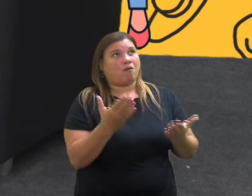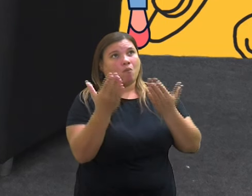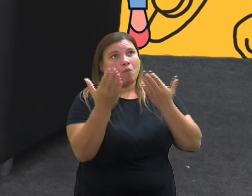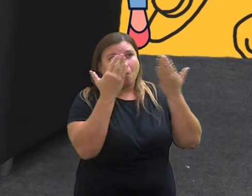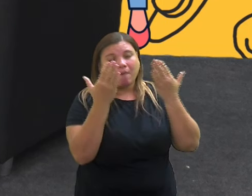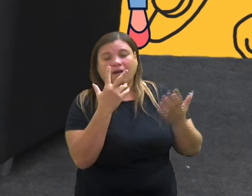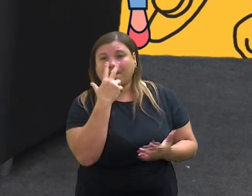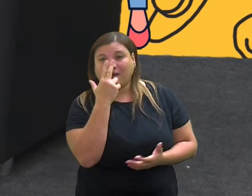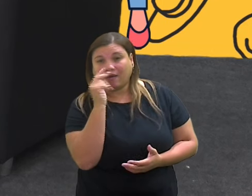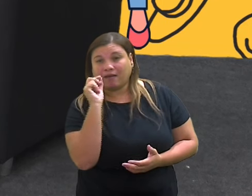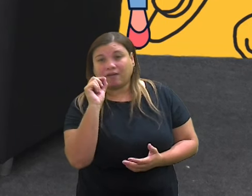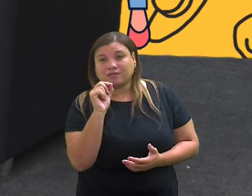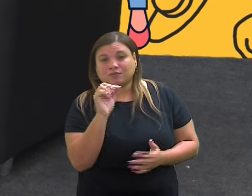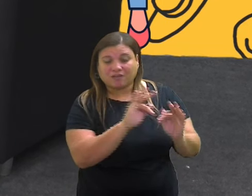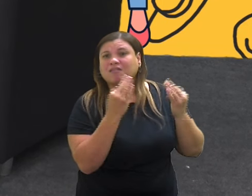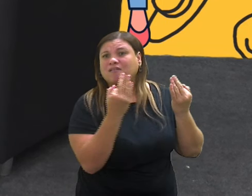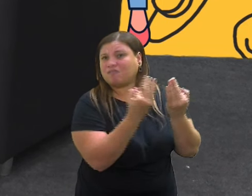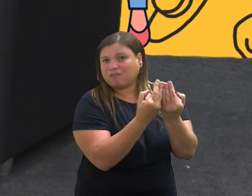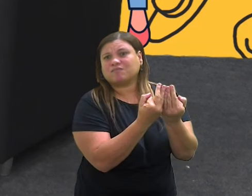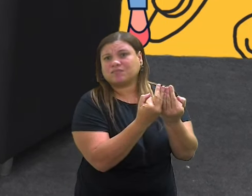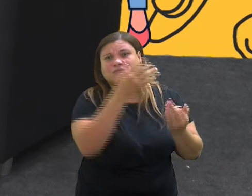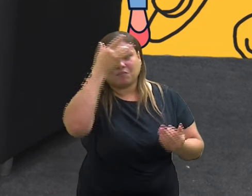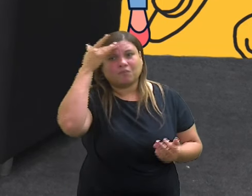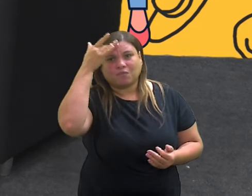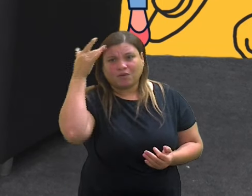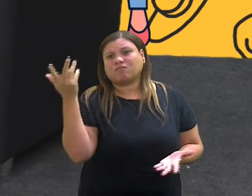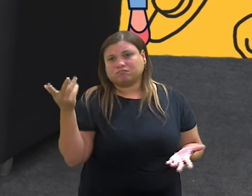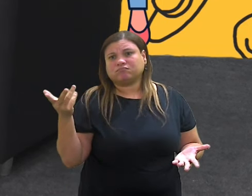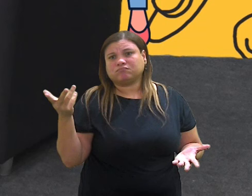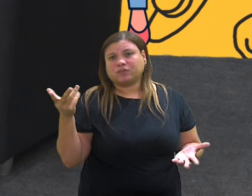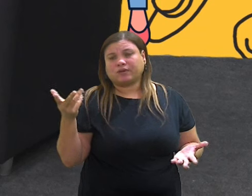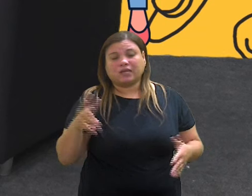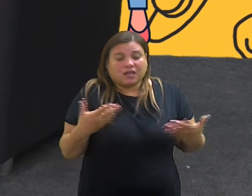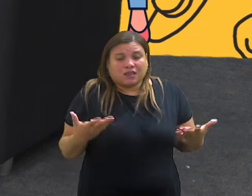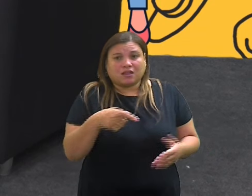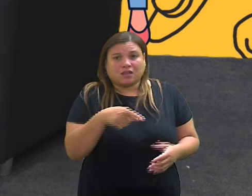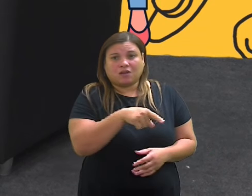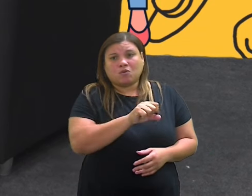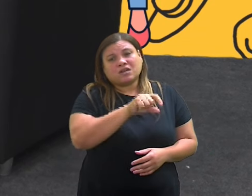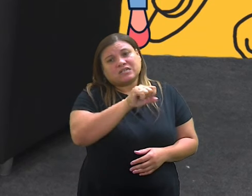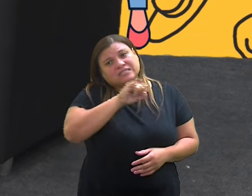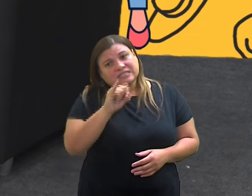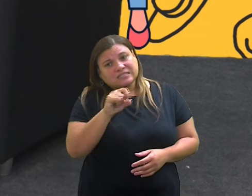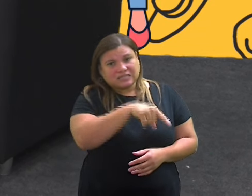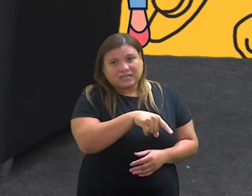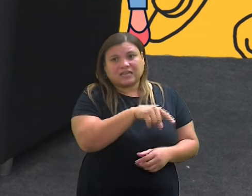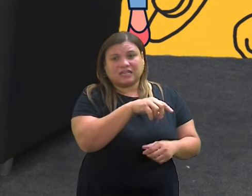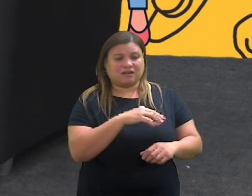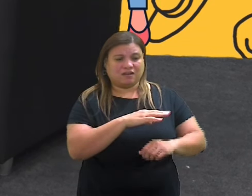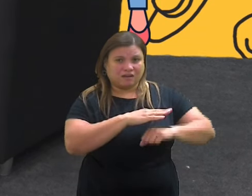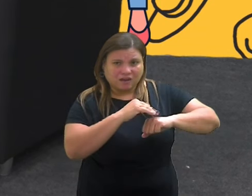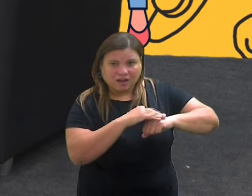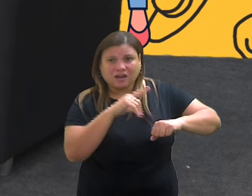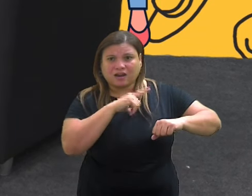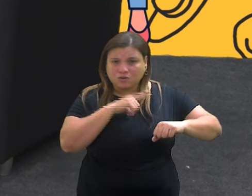um ente da família. Deve ser cuidado, respeitado e feito tudo de melhor por ele. Então, quanto mais